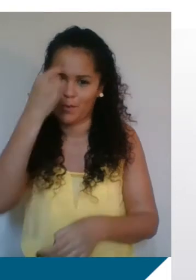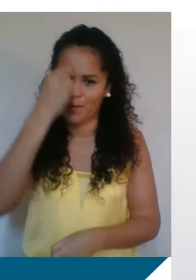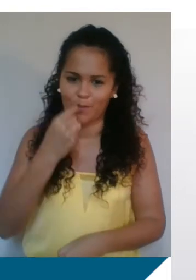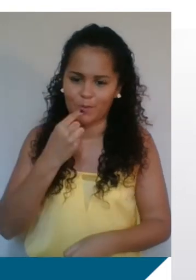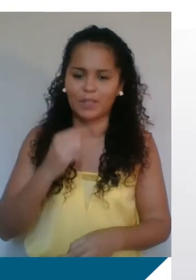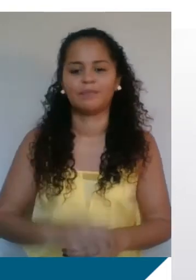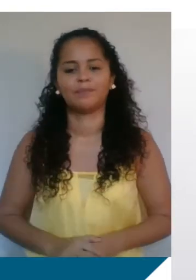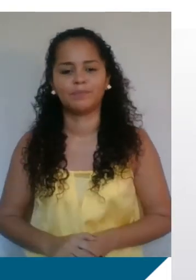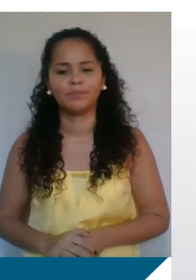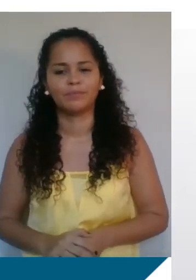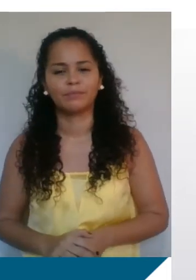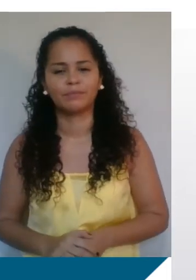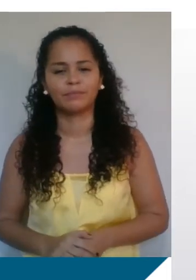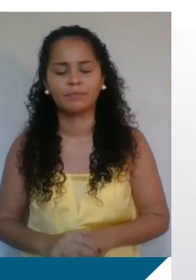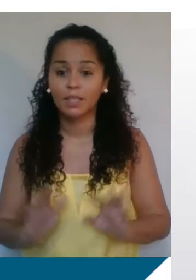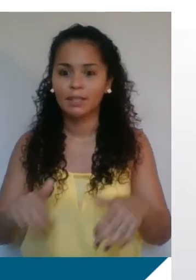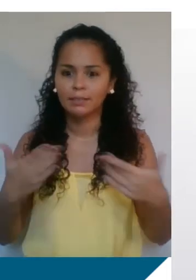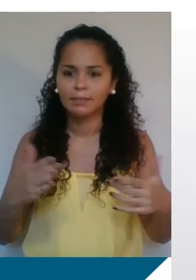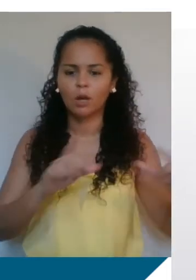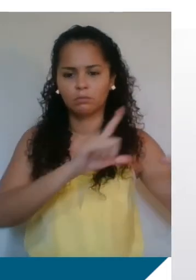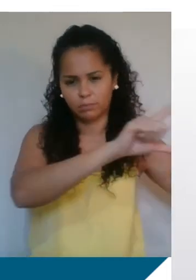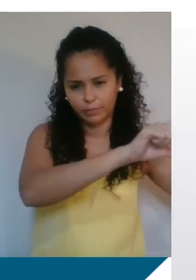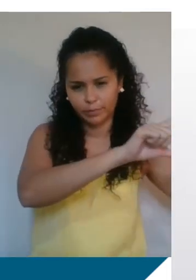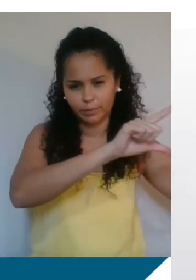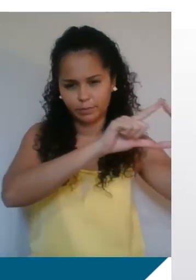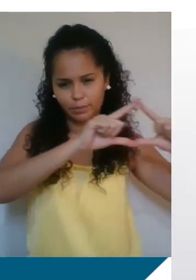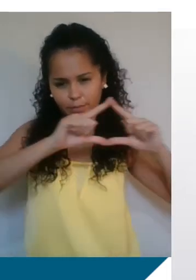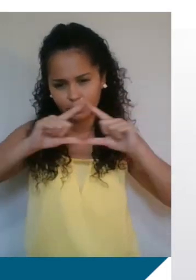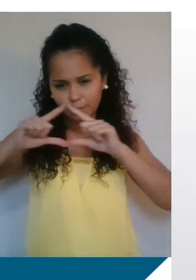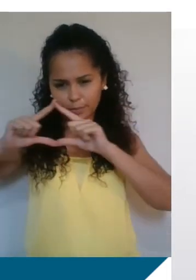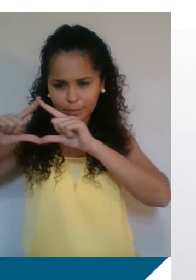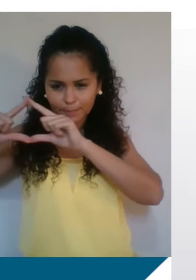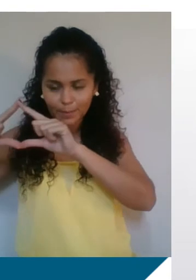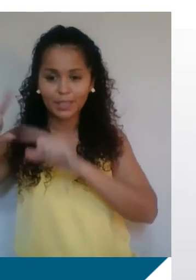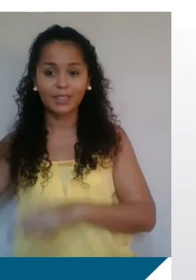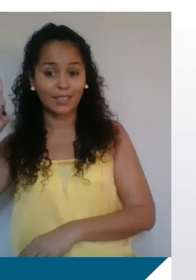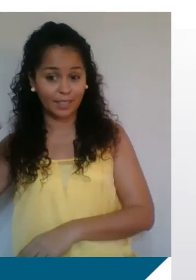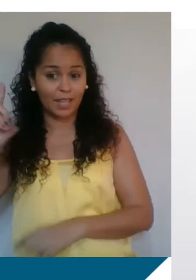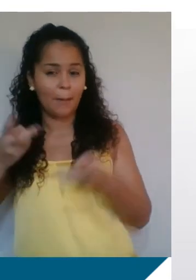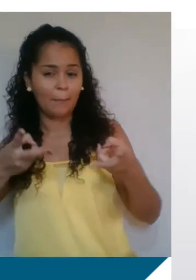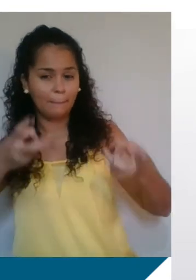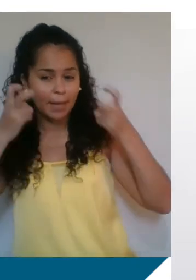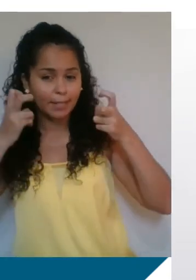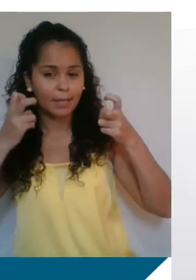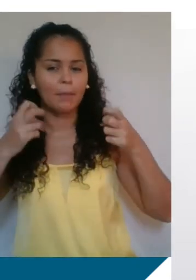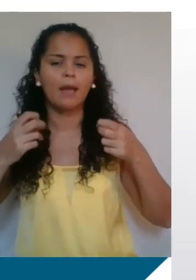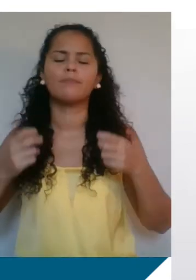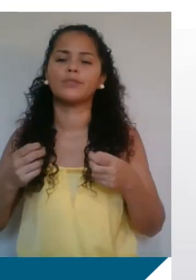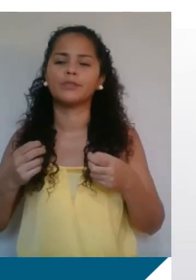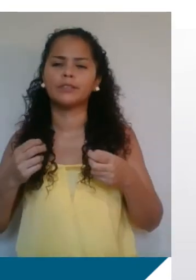Dessa forma, transferindo o triângulo para o lado direito, nós podemos perceber que, ao recortar esse triângulo